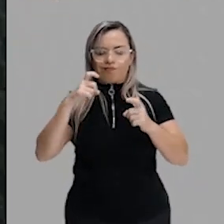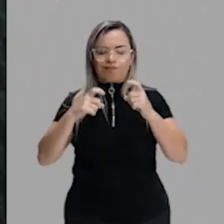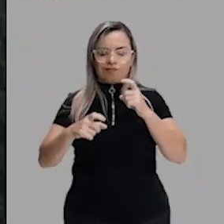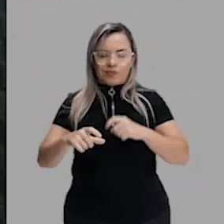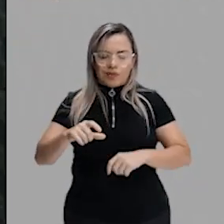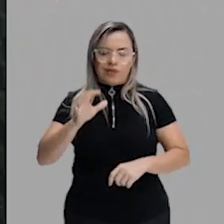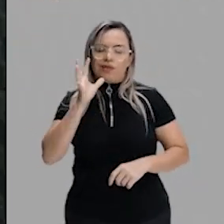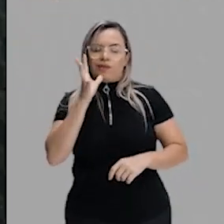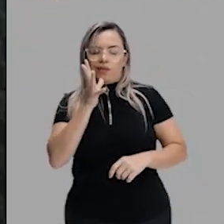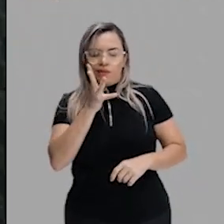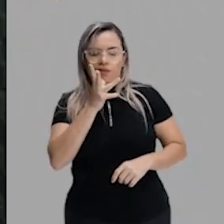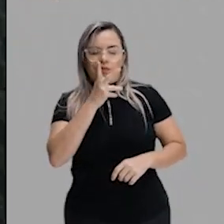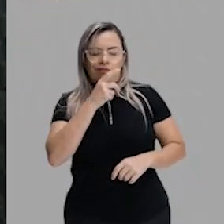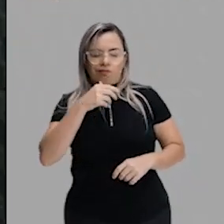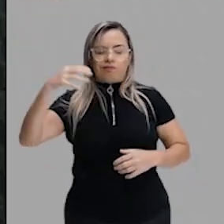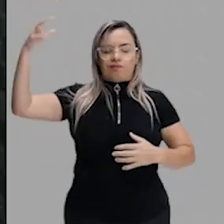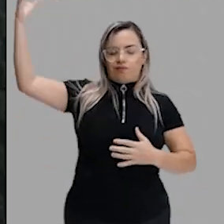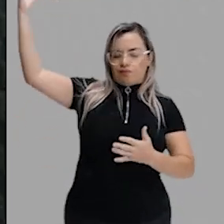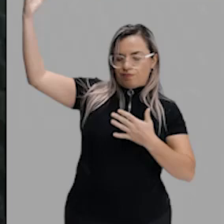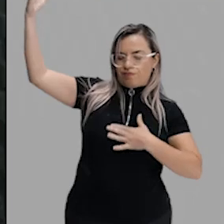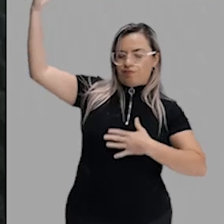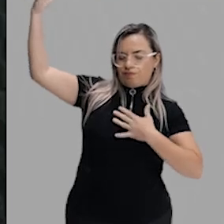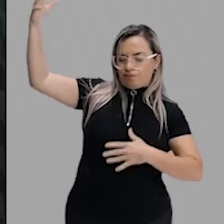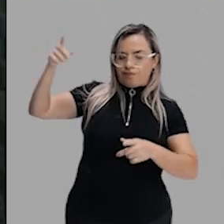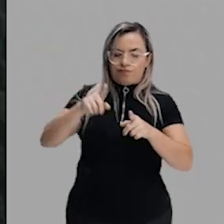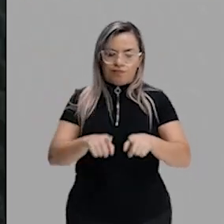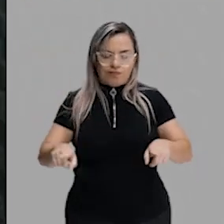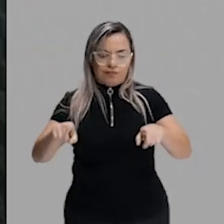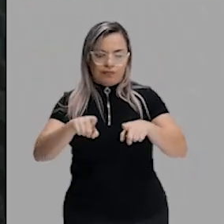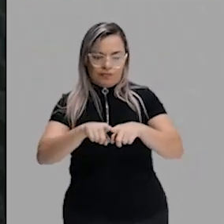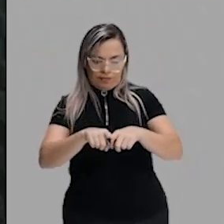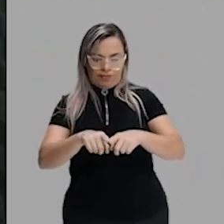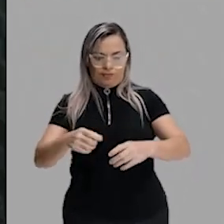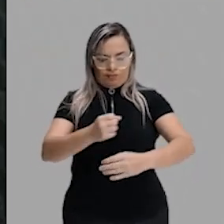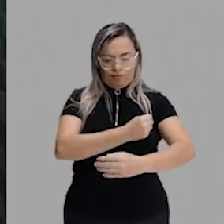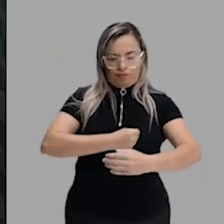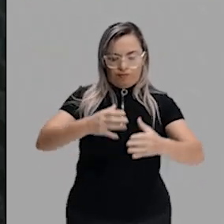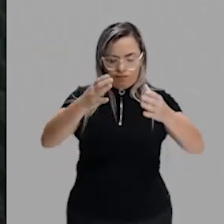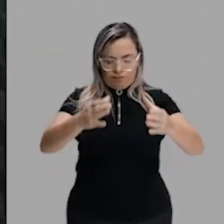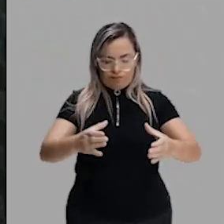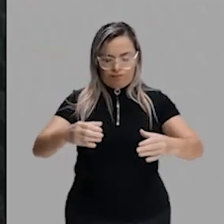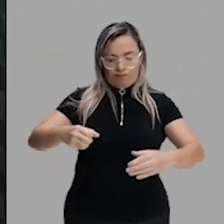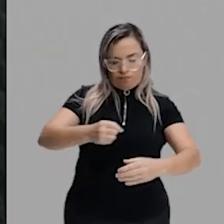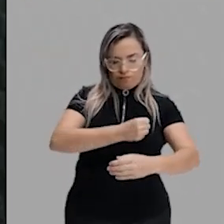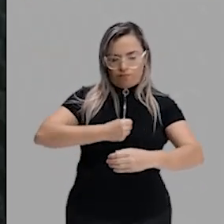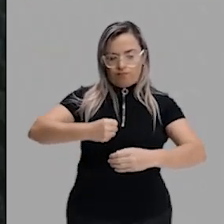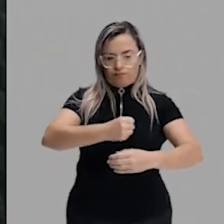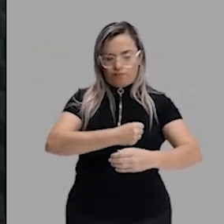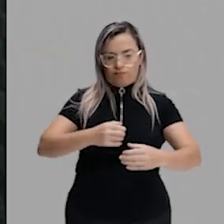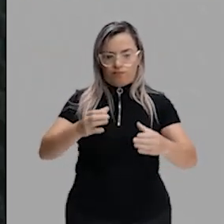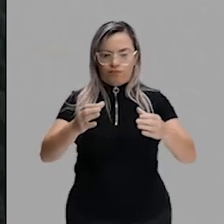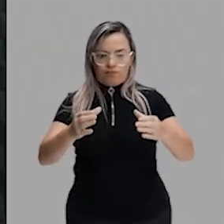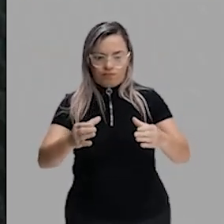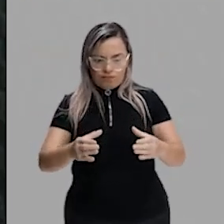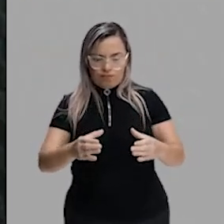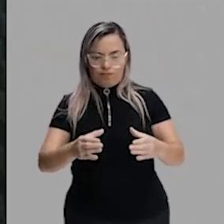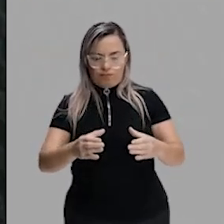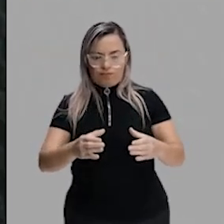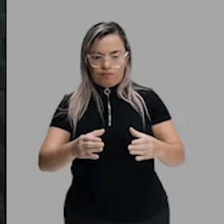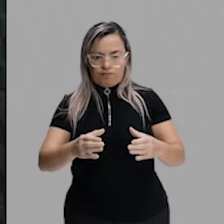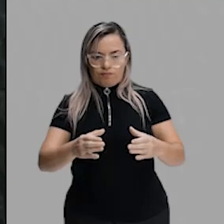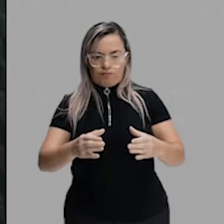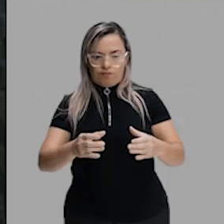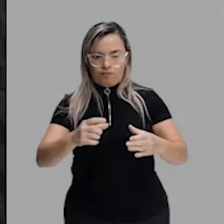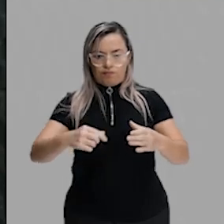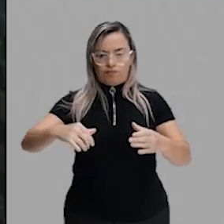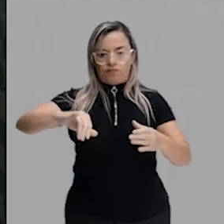A panela elétrica, né? Então ela tem todo um processo ali de automatização, né? No momento que liga, no momento que desliga,